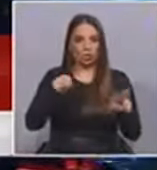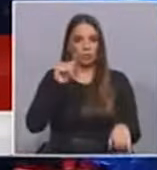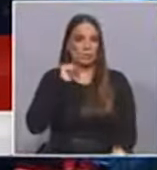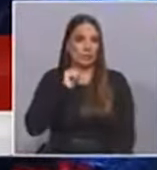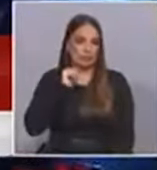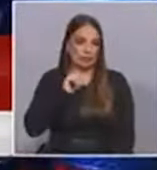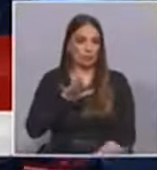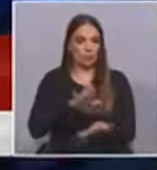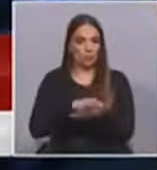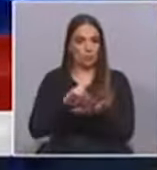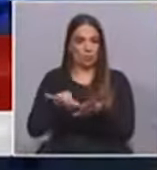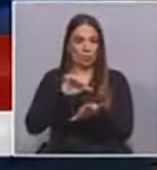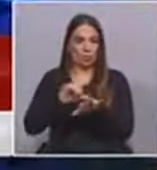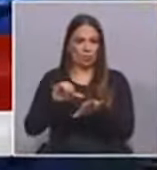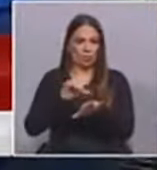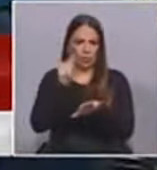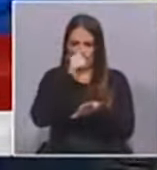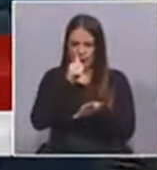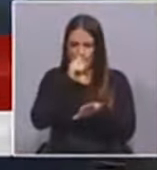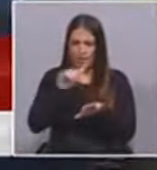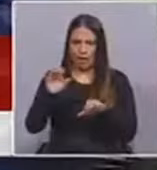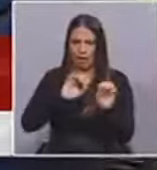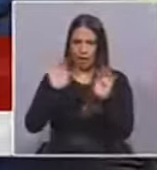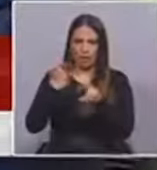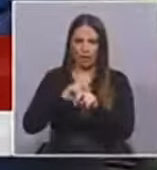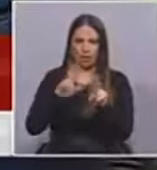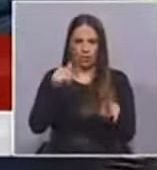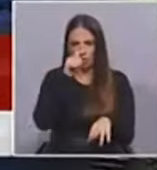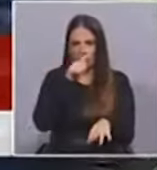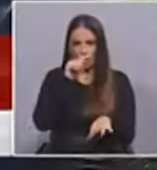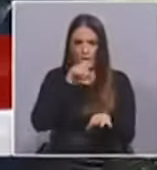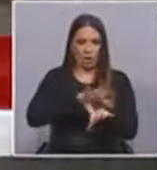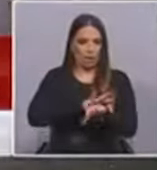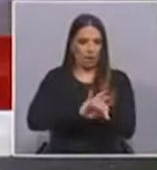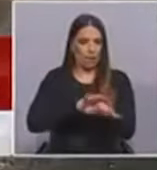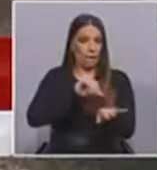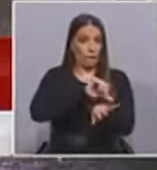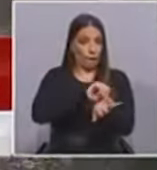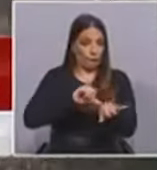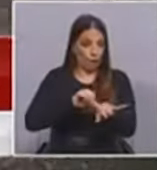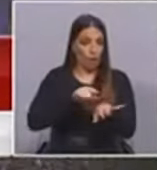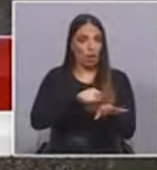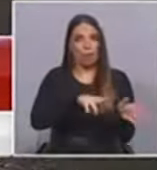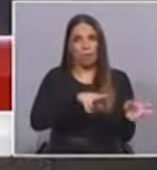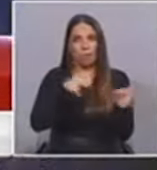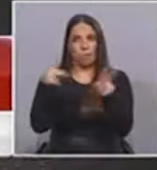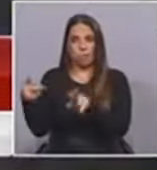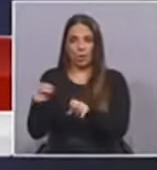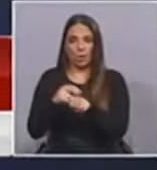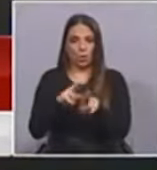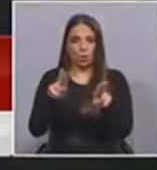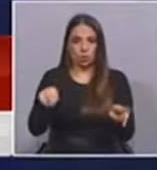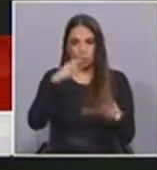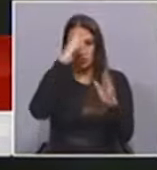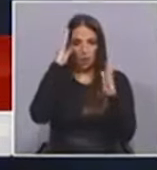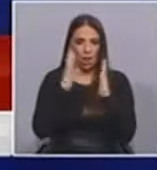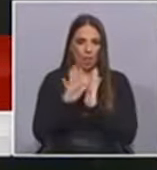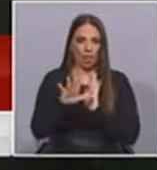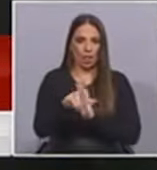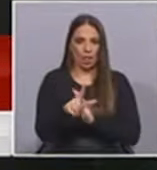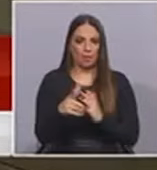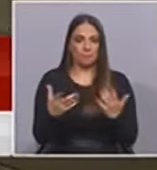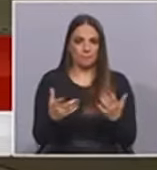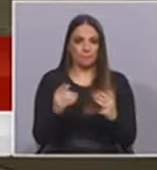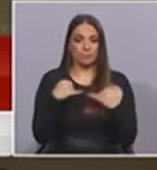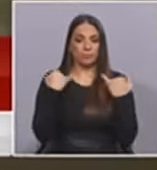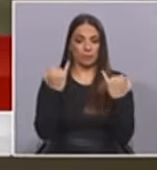mas tendo em conta os ferimentos que apresentava nomeadamente uma fratura no pulso acabou por ser transferido para o Hospital de Santa Maria em Lisboa